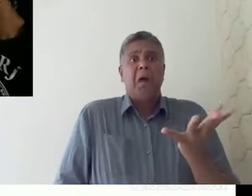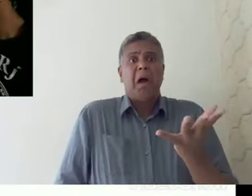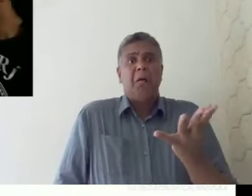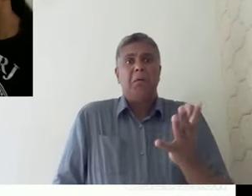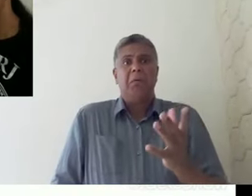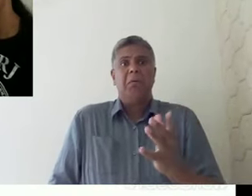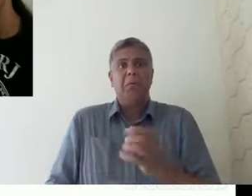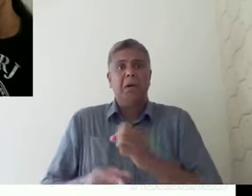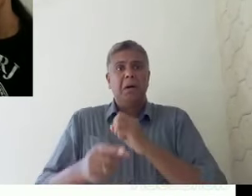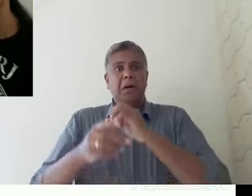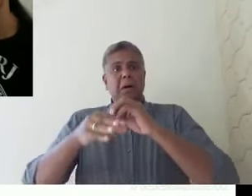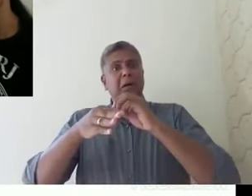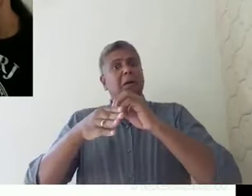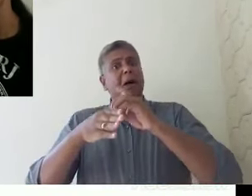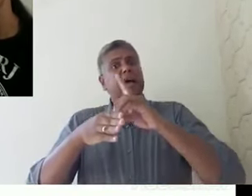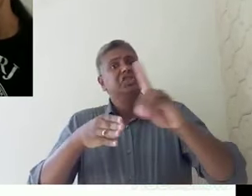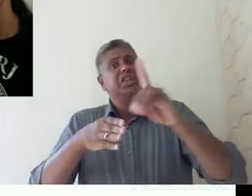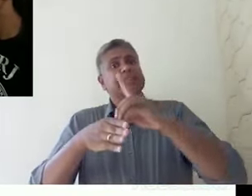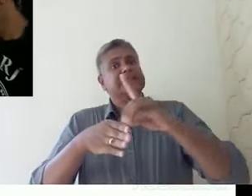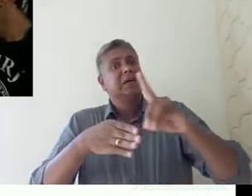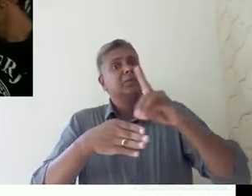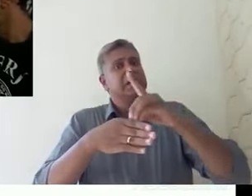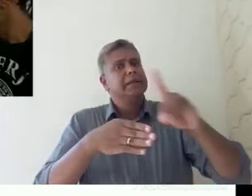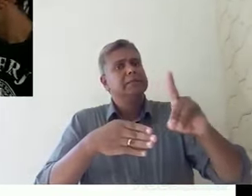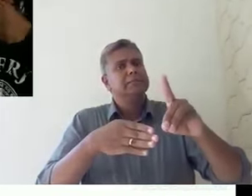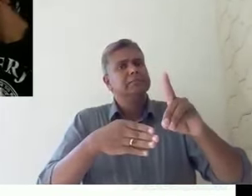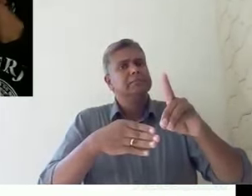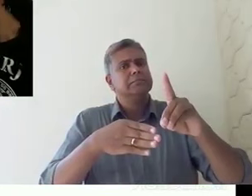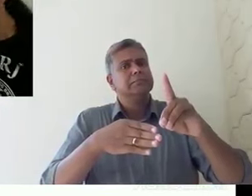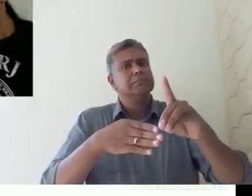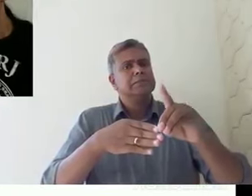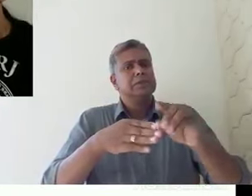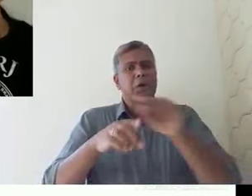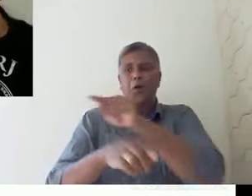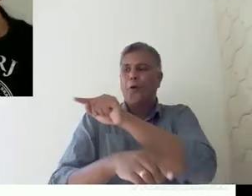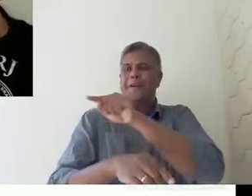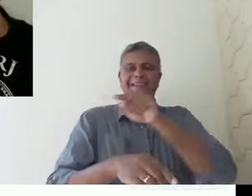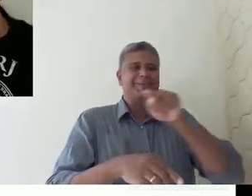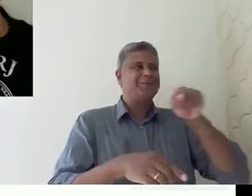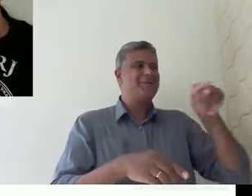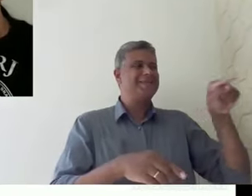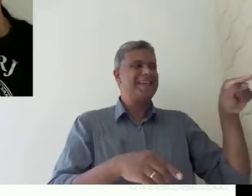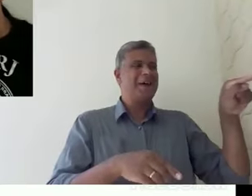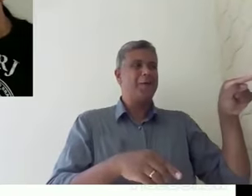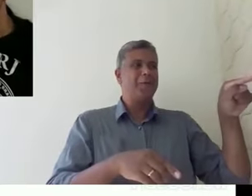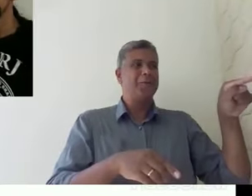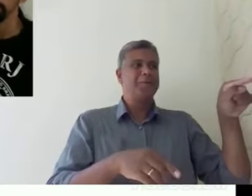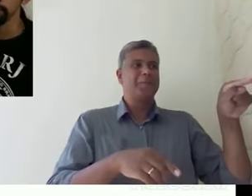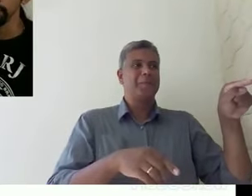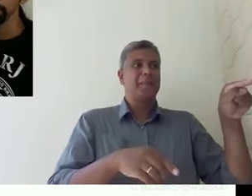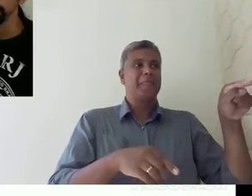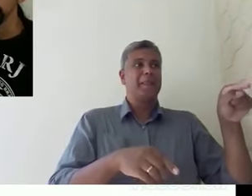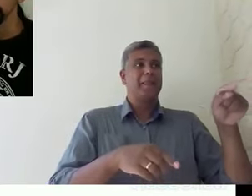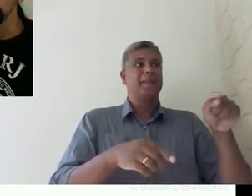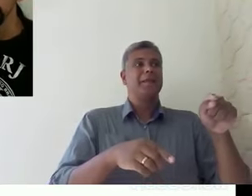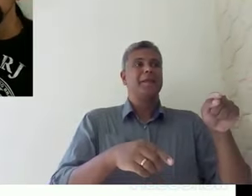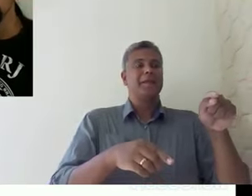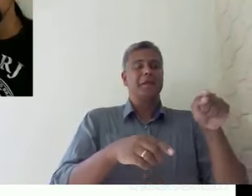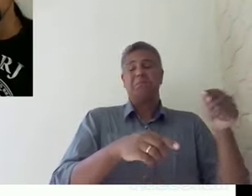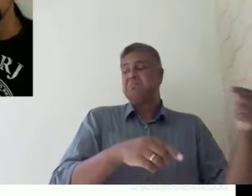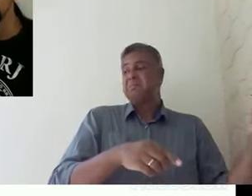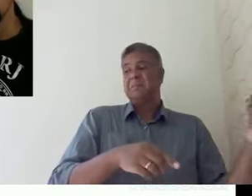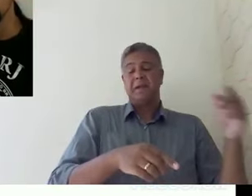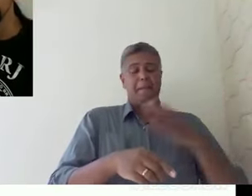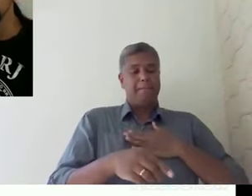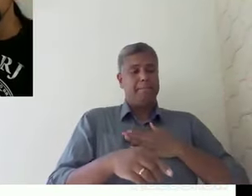Direção horizontal. E o sentido para a minha esquerda